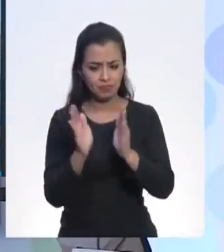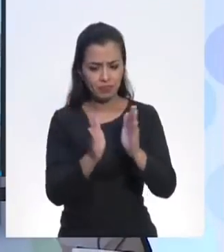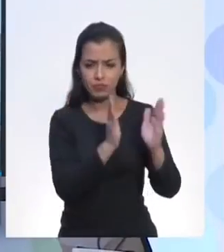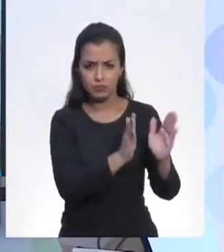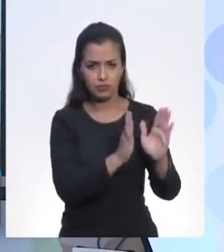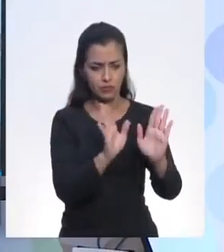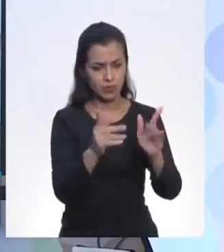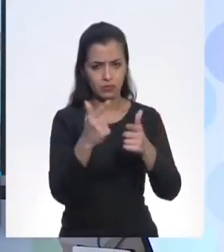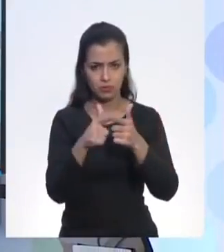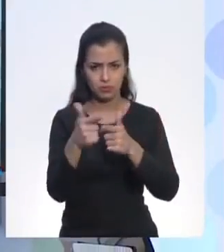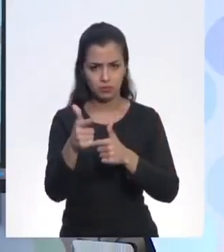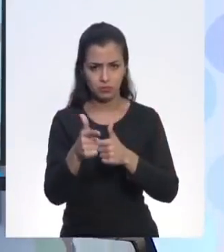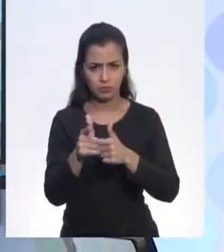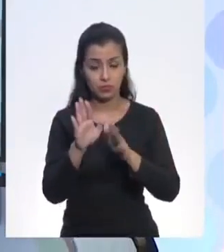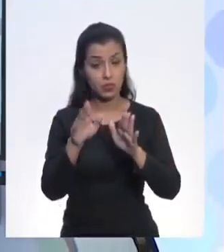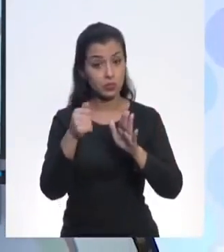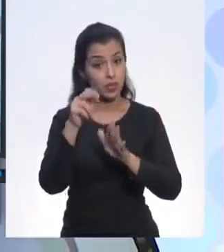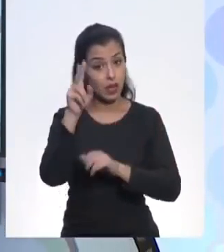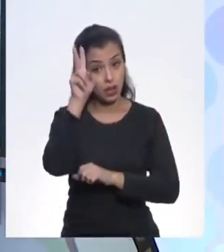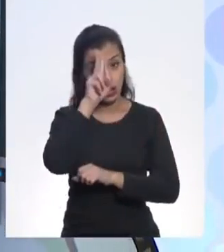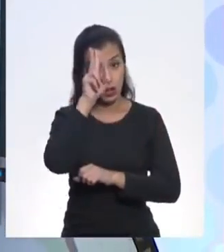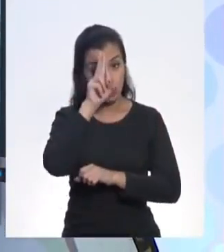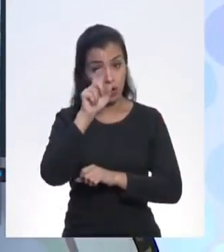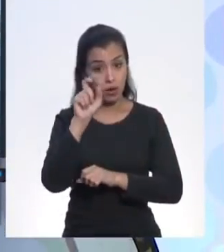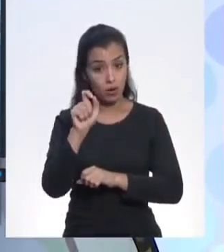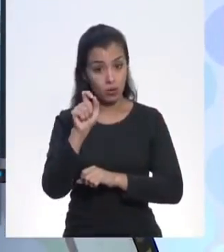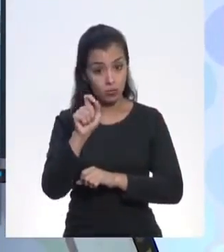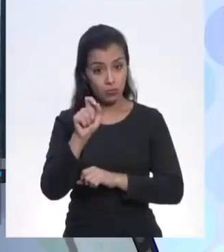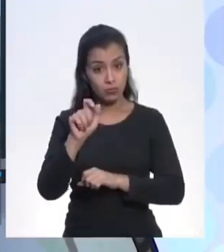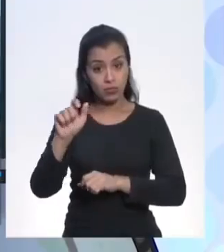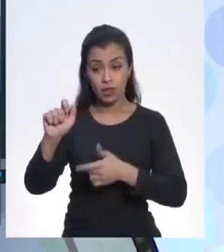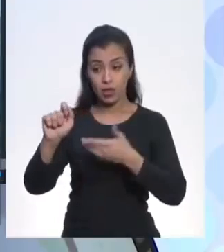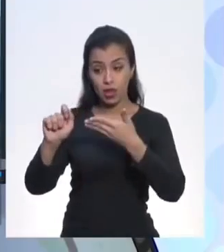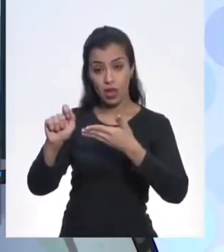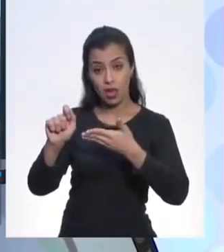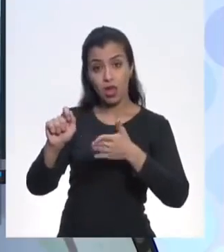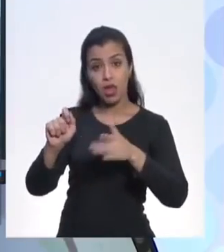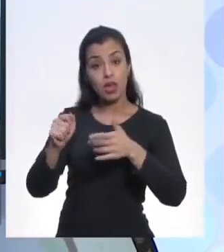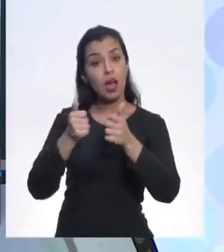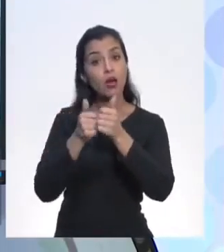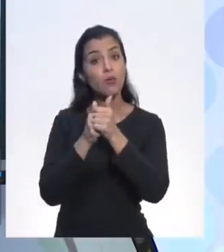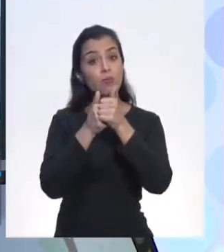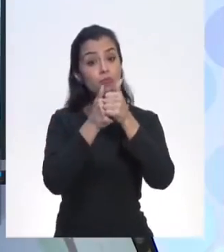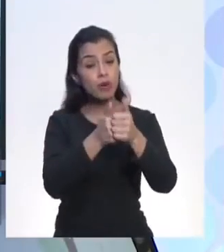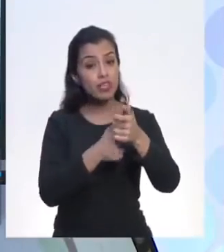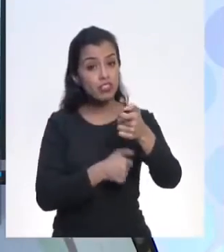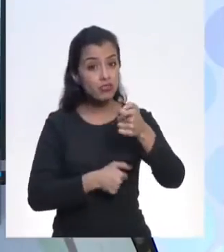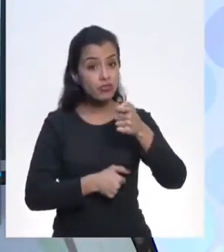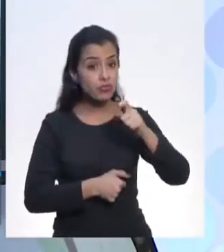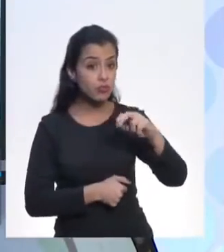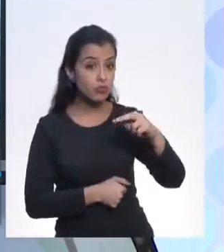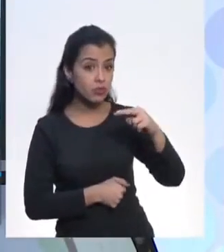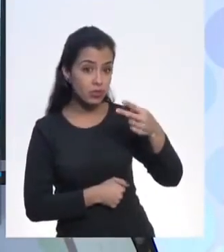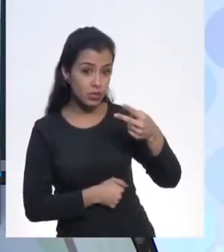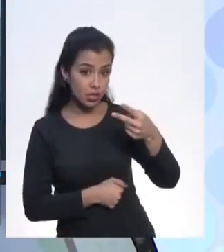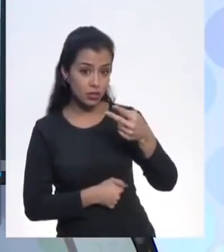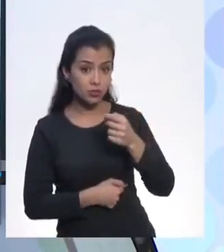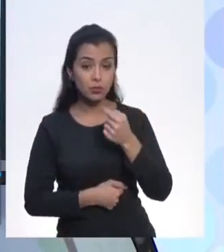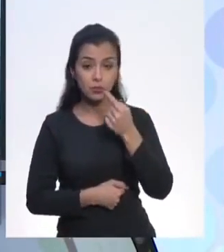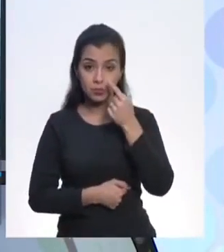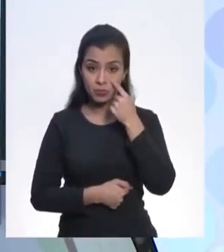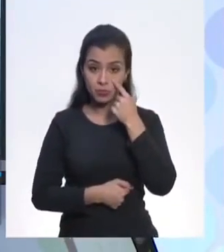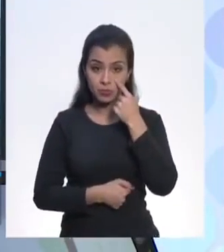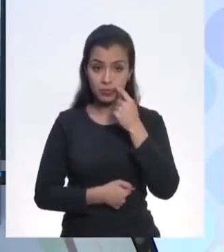isso, certo? O que você tem que lembrar é que o a é quem acompanha x ao quadrado. Então, eu vou olhar no x